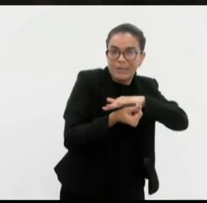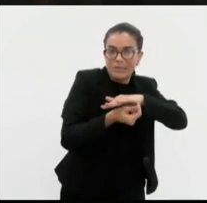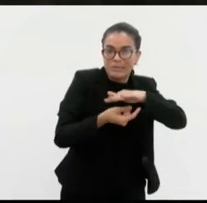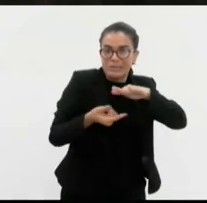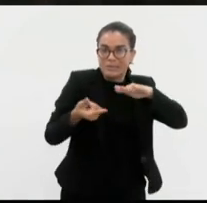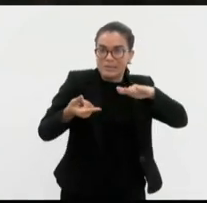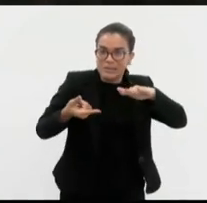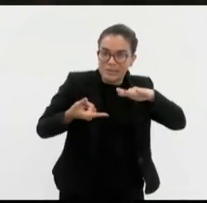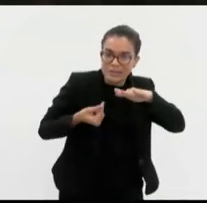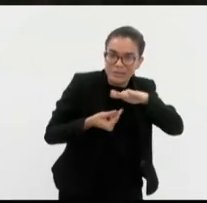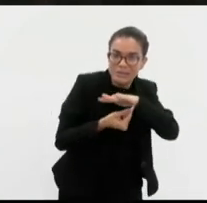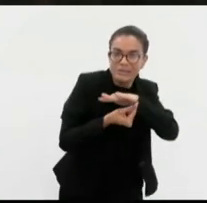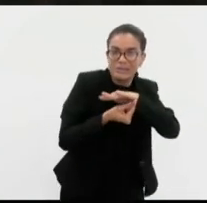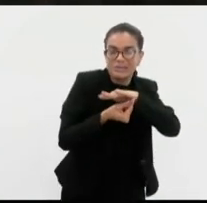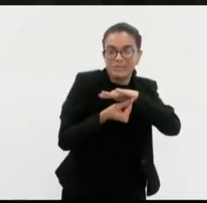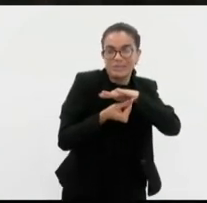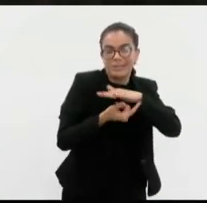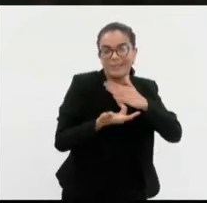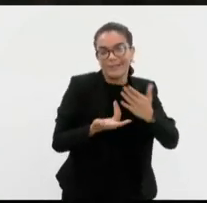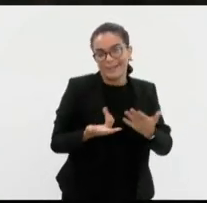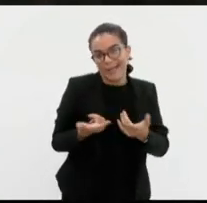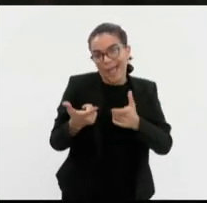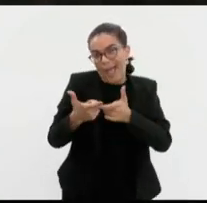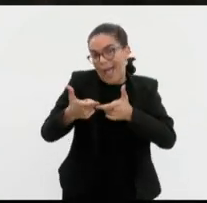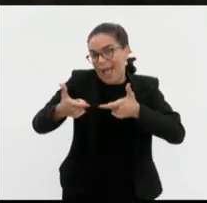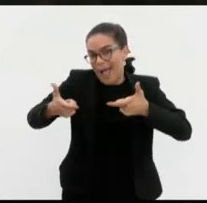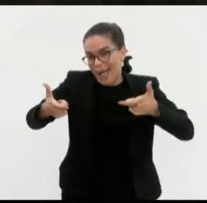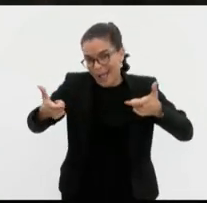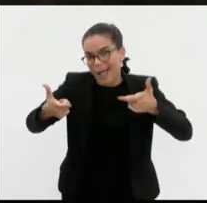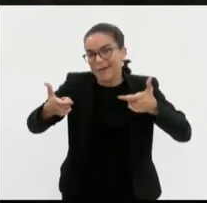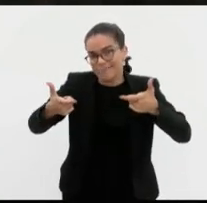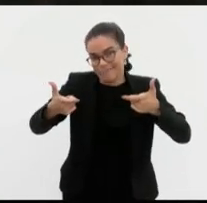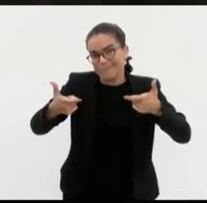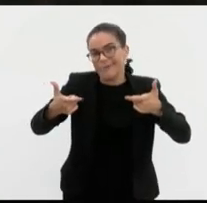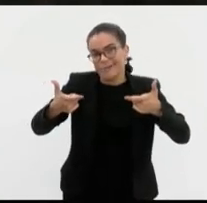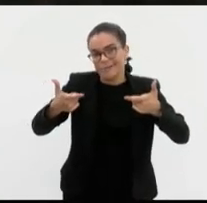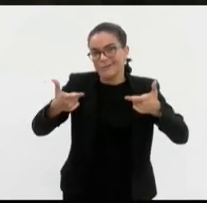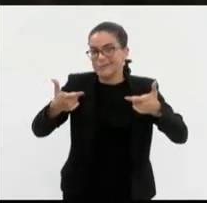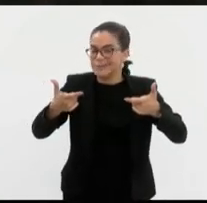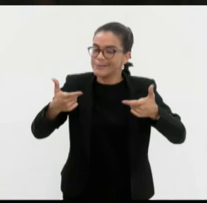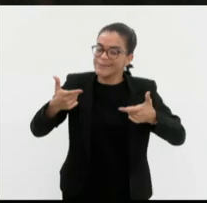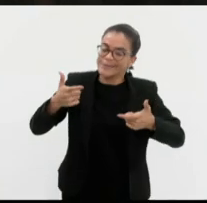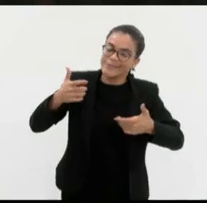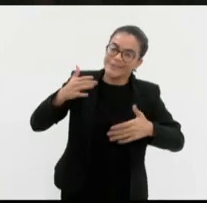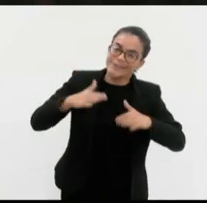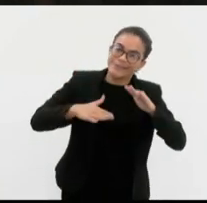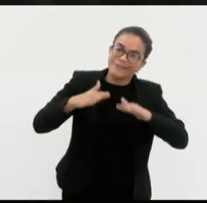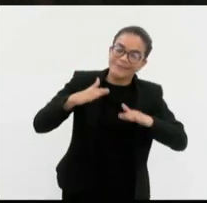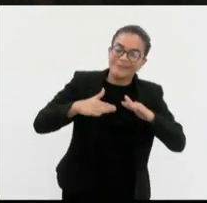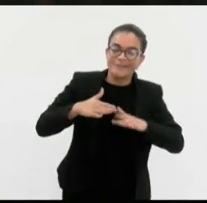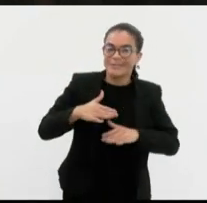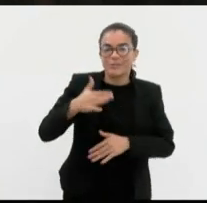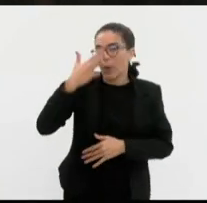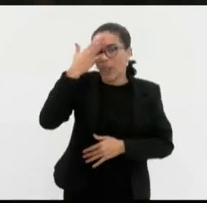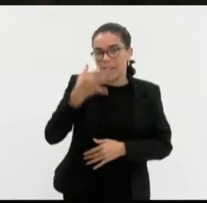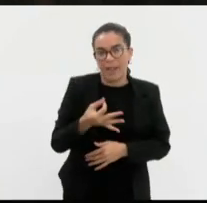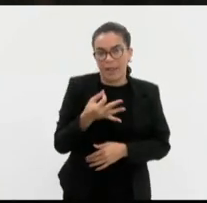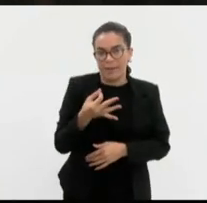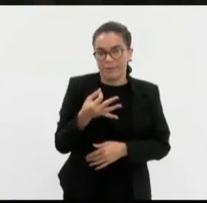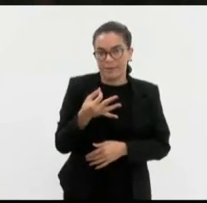receita a imensa maioria n às vezes não